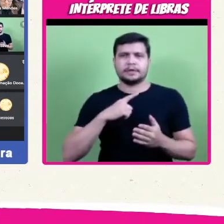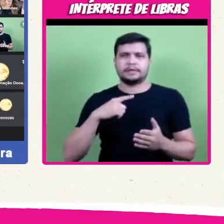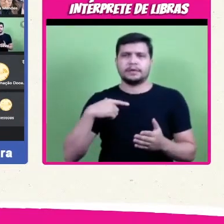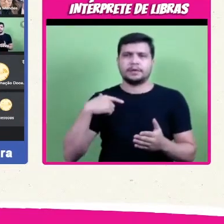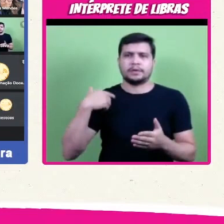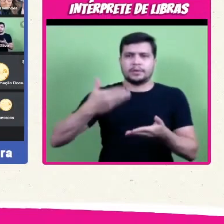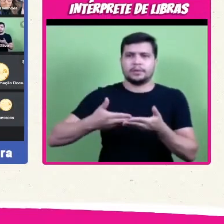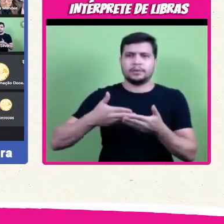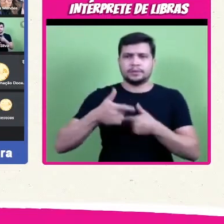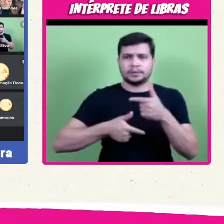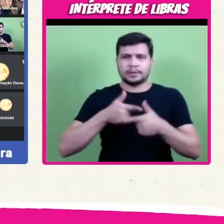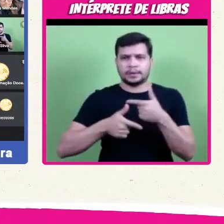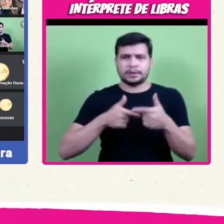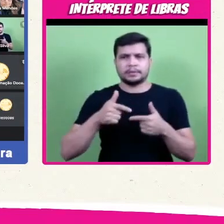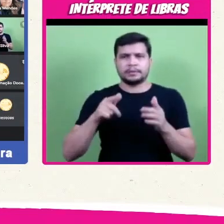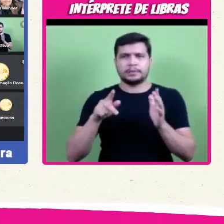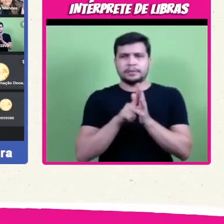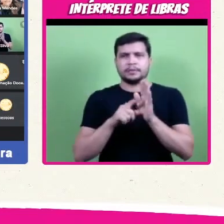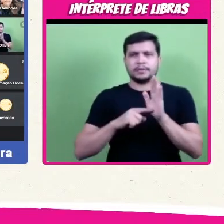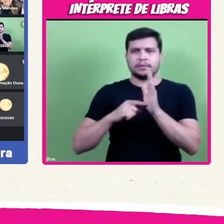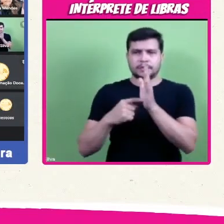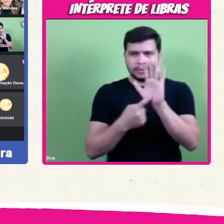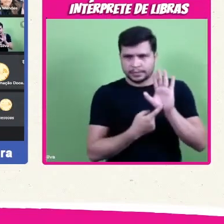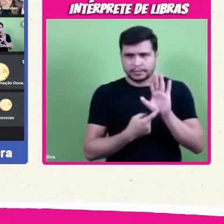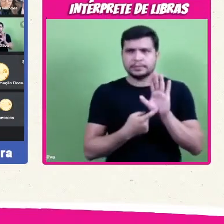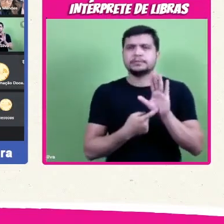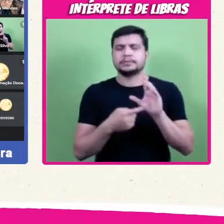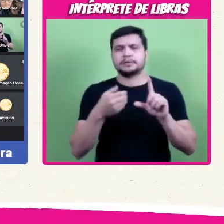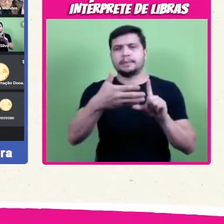plásticas em Encanteria, no cinema,